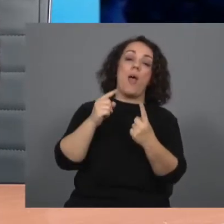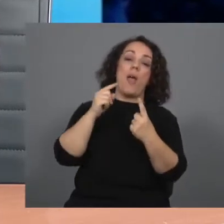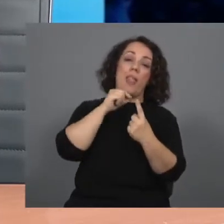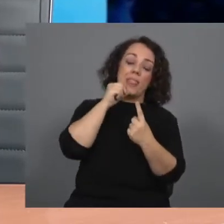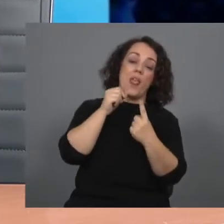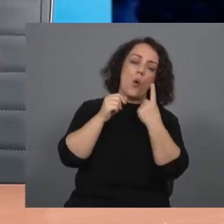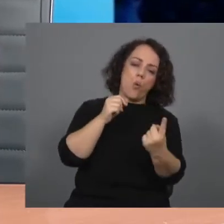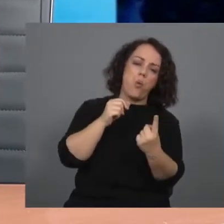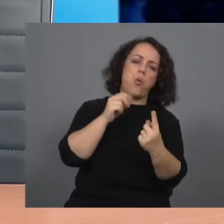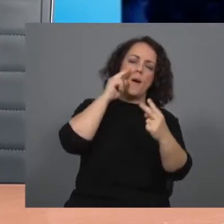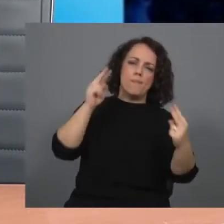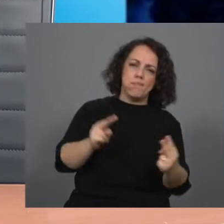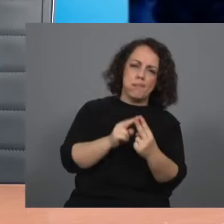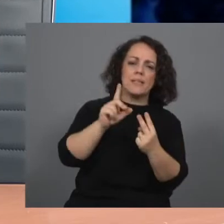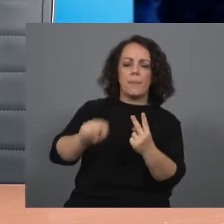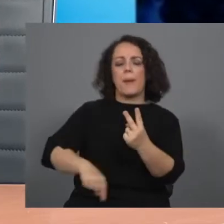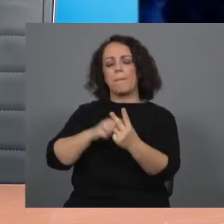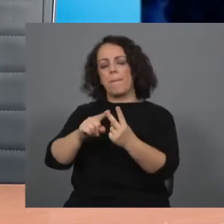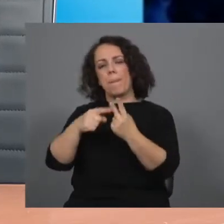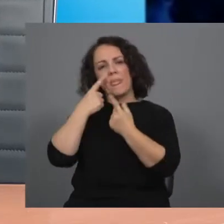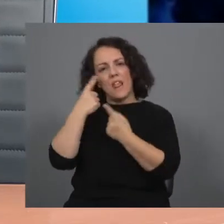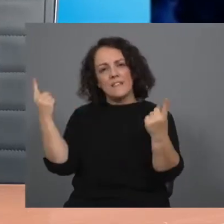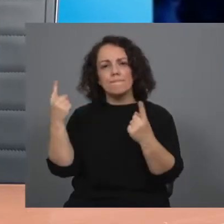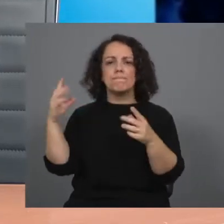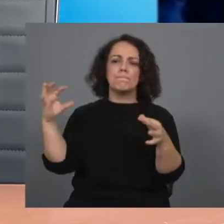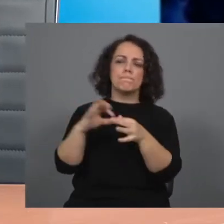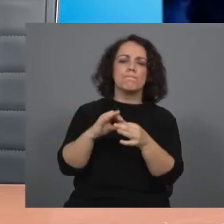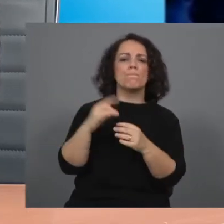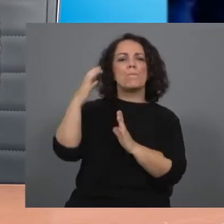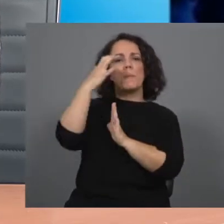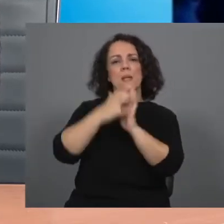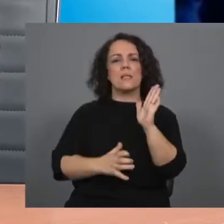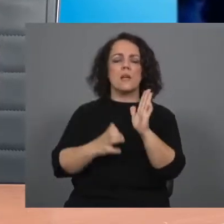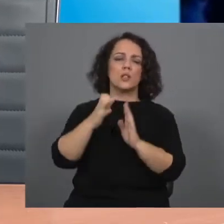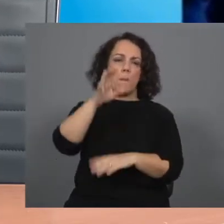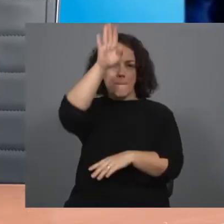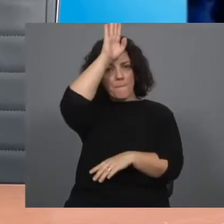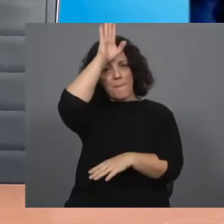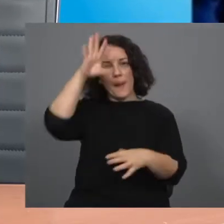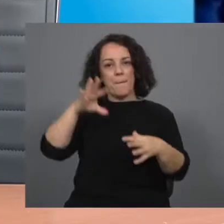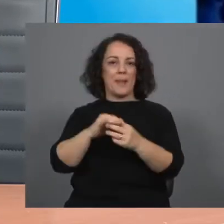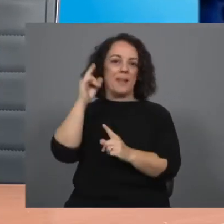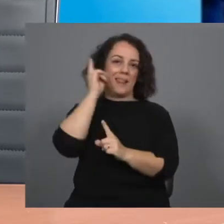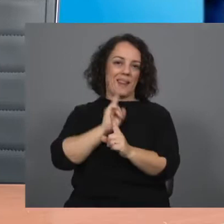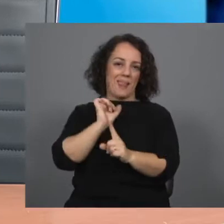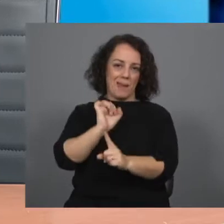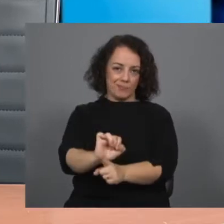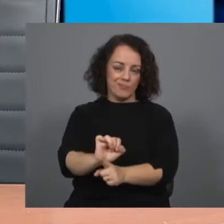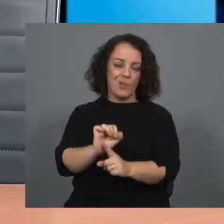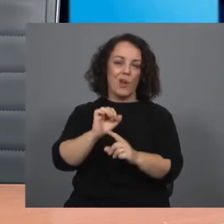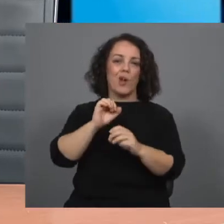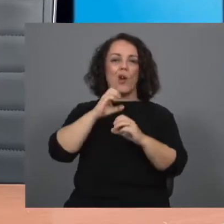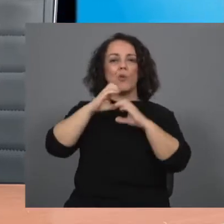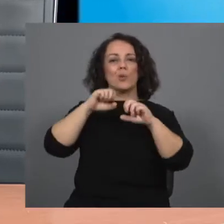temos também a apresentação da mensagem do Papa para o Dia Mundial das Comunicações Sociais, mas percebemos que era necessário haver mais encontros. Portanto,